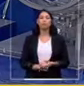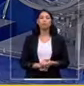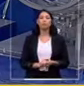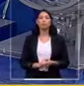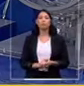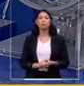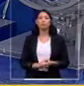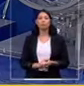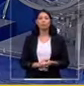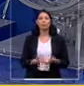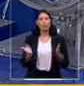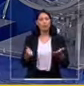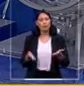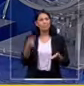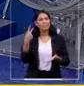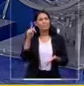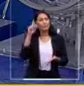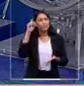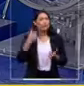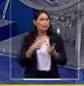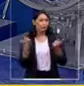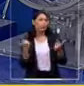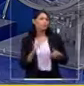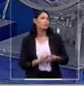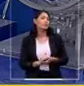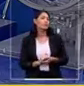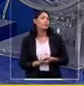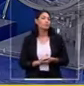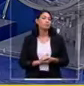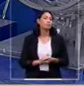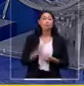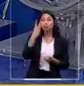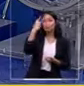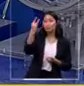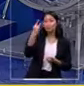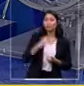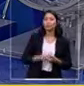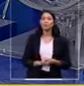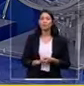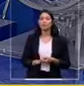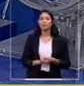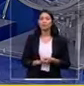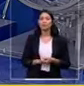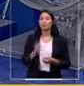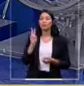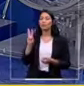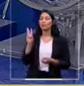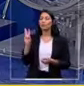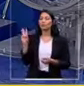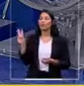aí, hoje foi o seu dia de sorte? Fique atento à página da Caixa na internet,